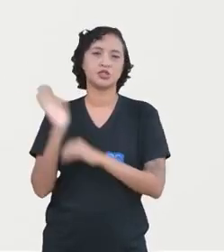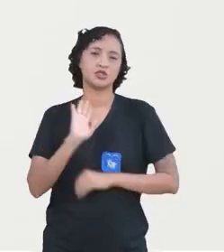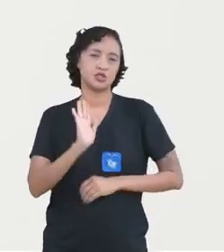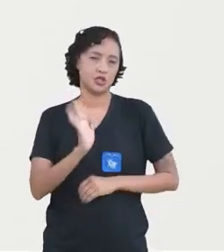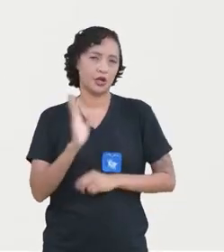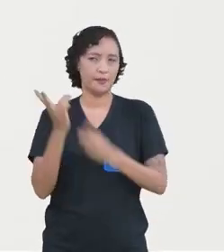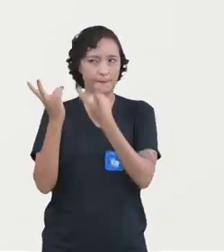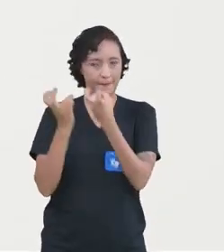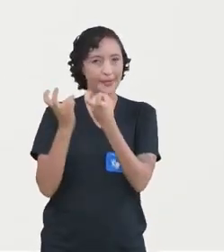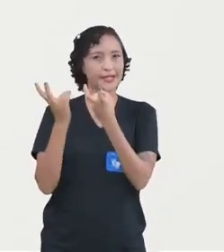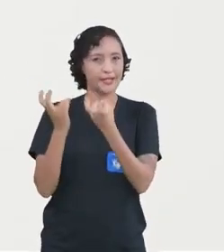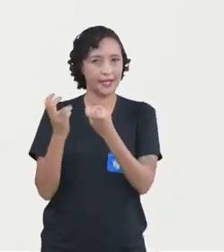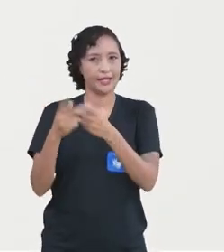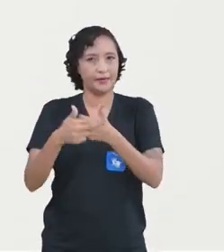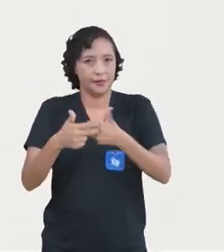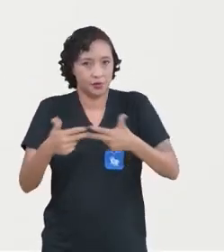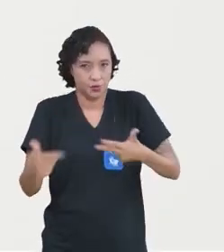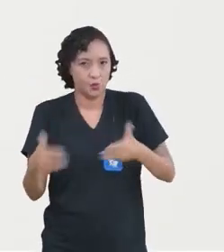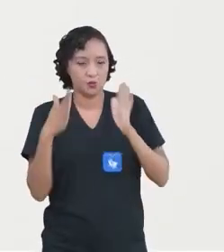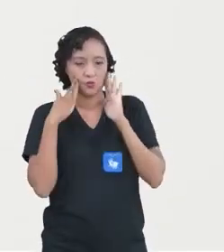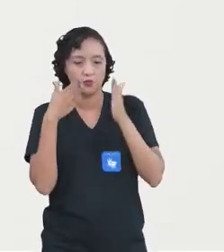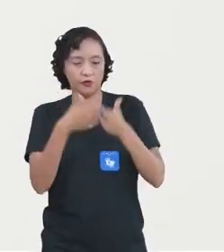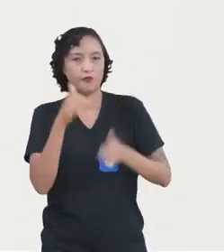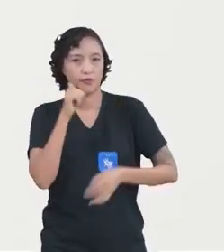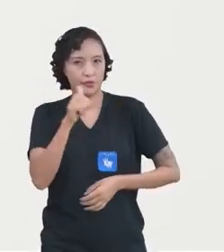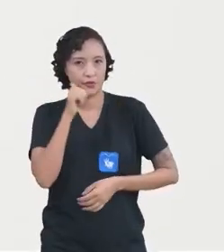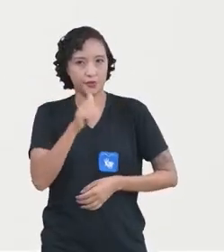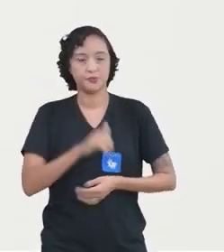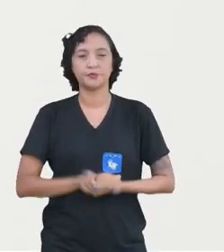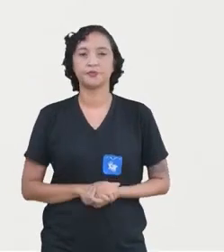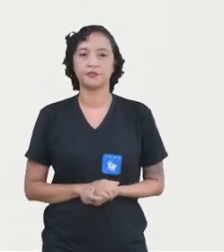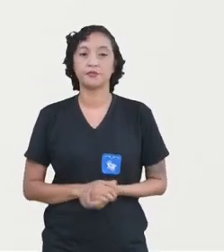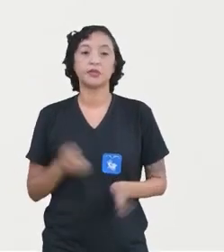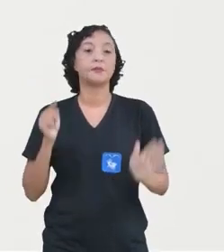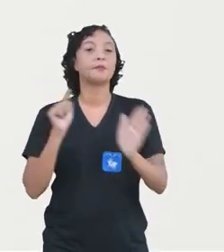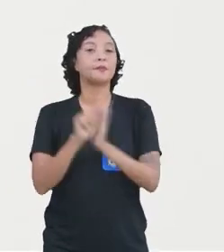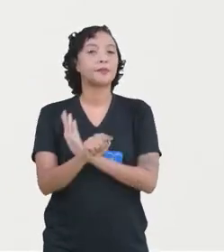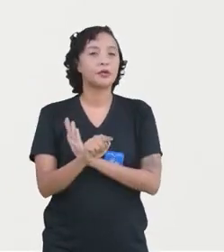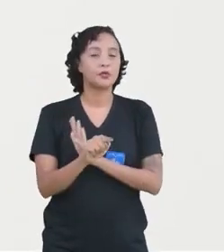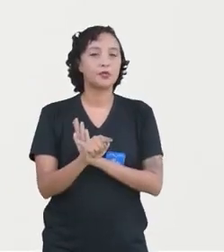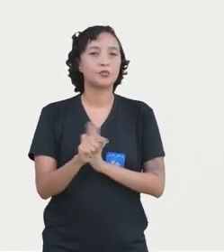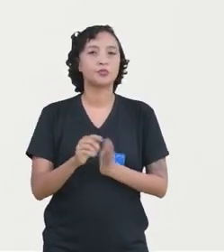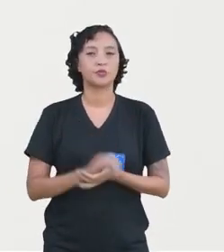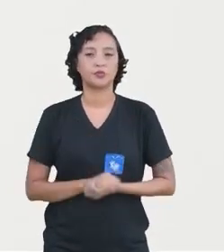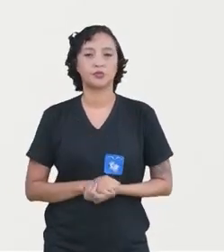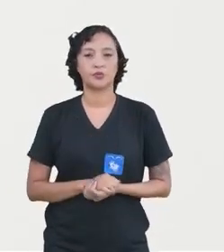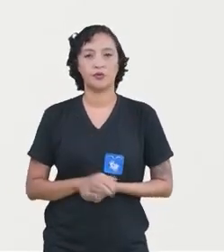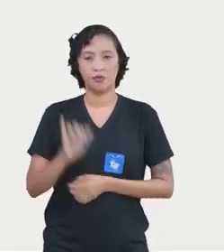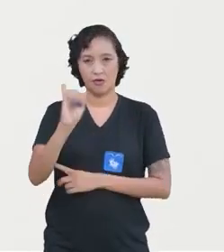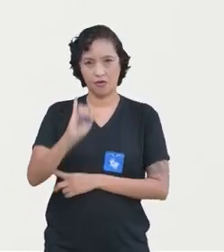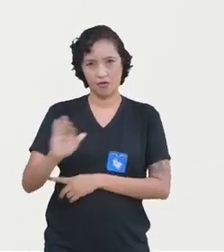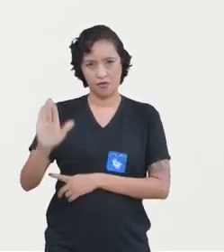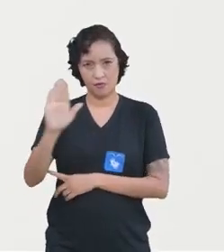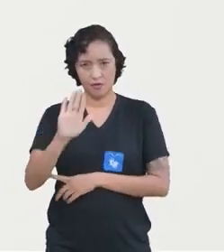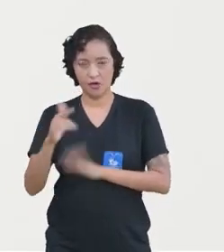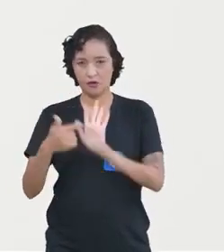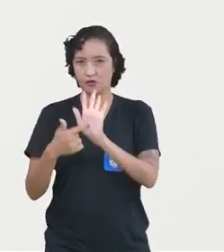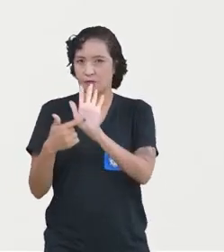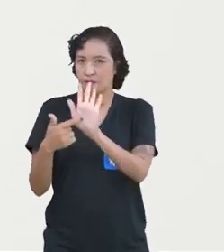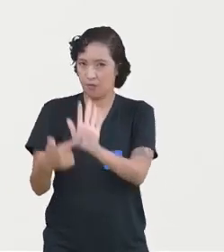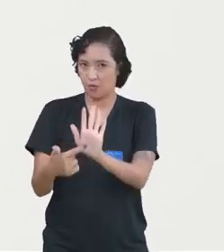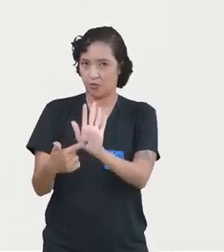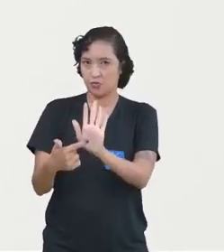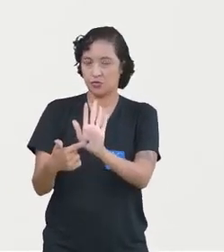desse sistema reprodutor feminino. E pergunto, a figura nos mostra os órgãos